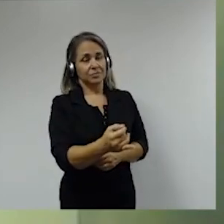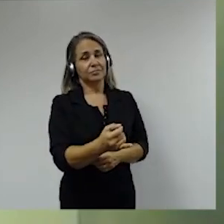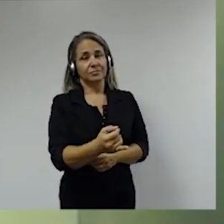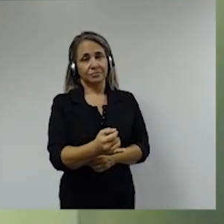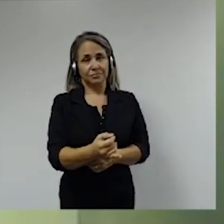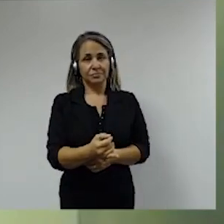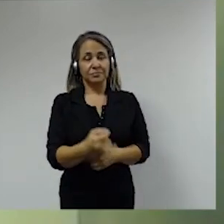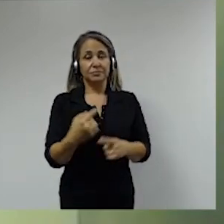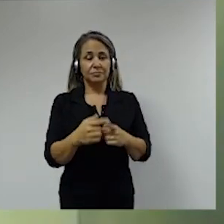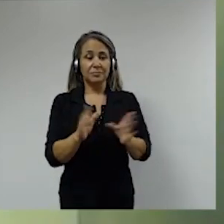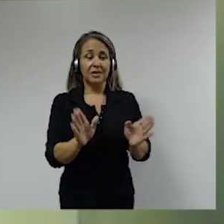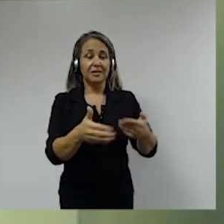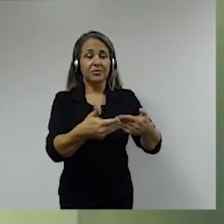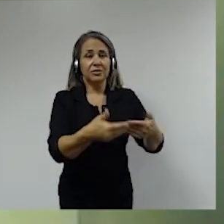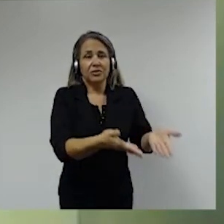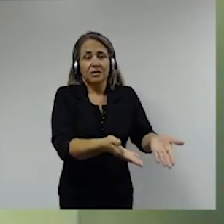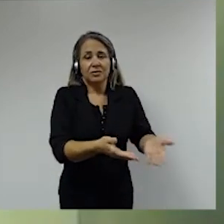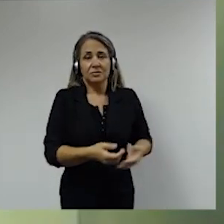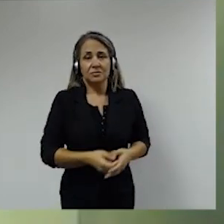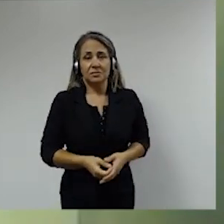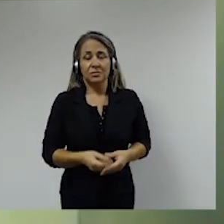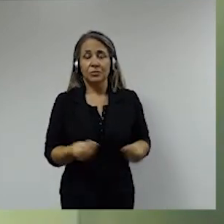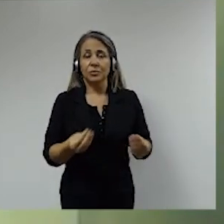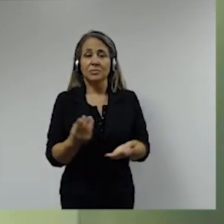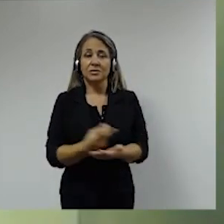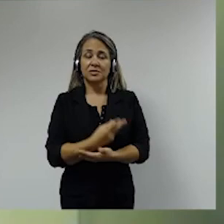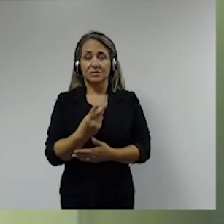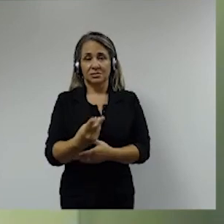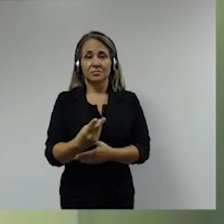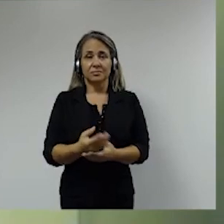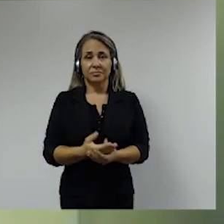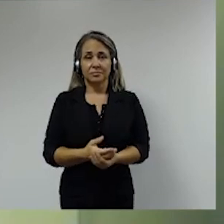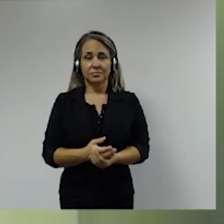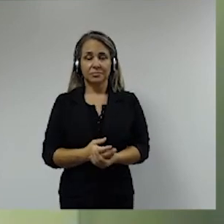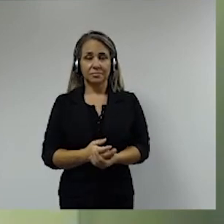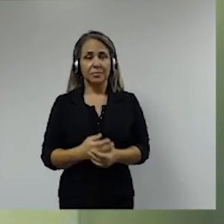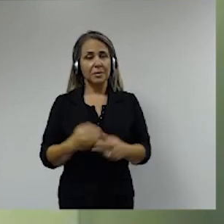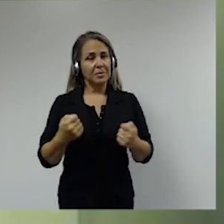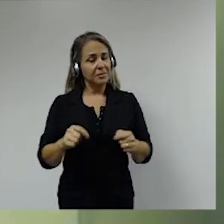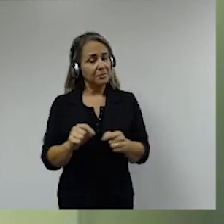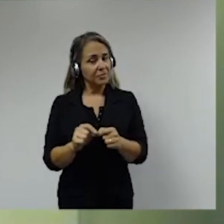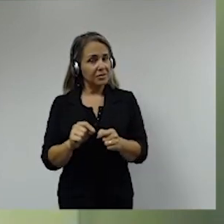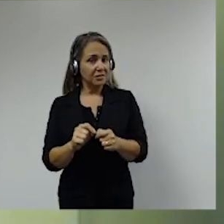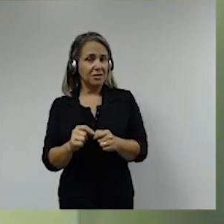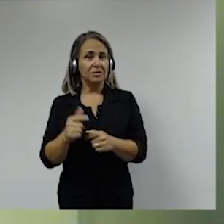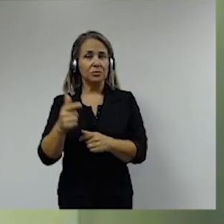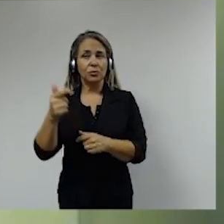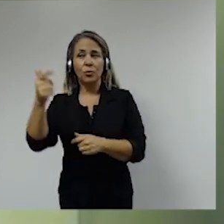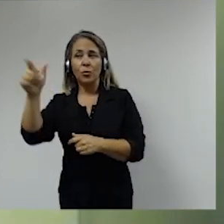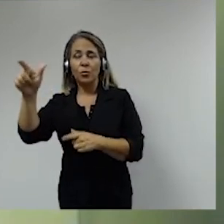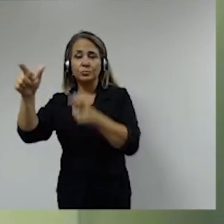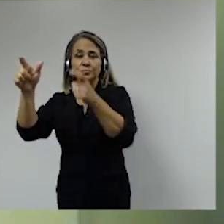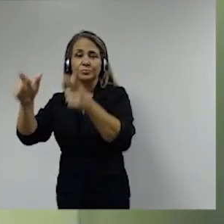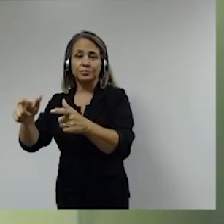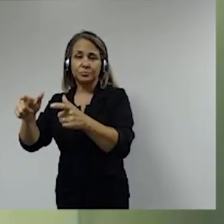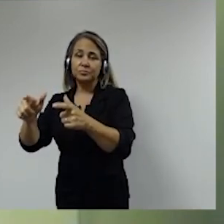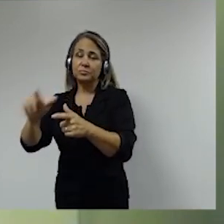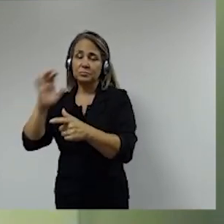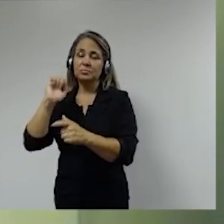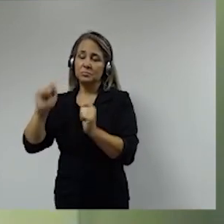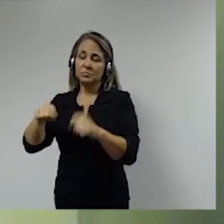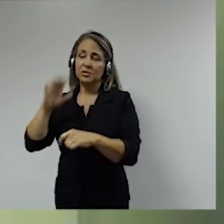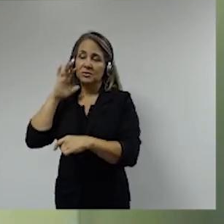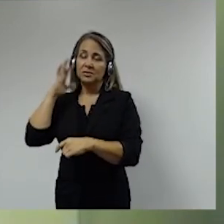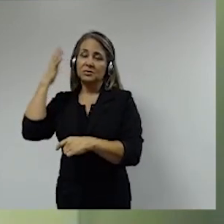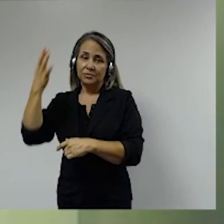estão fechados, que se faça esses levantamentos numa outra agência. É uma solução,